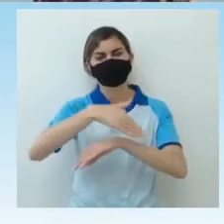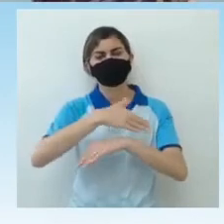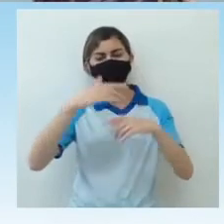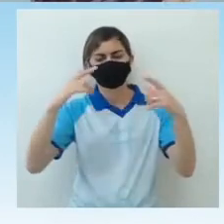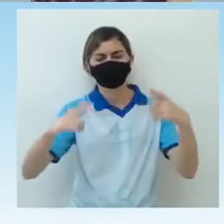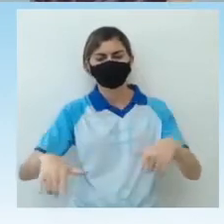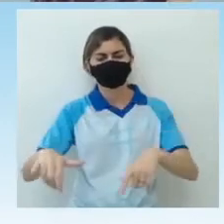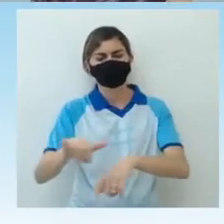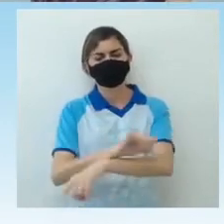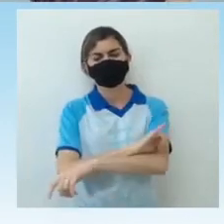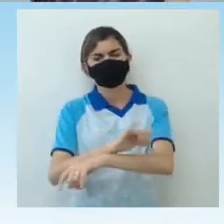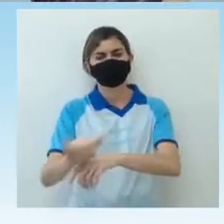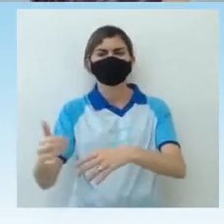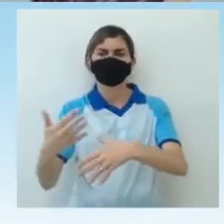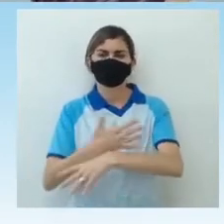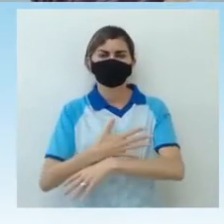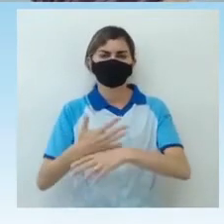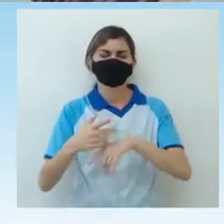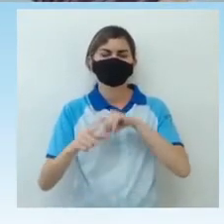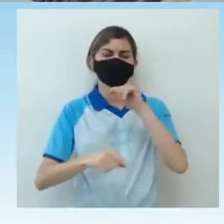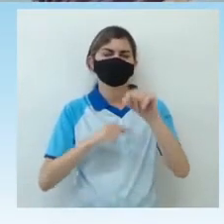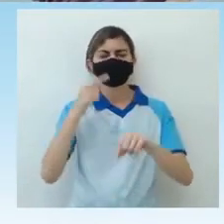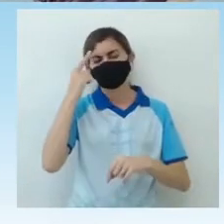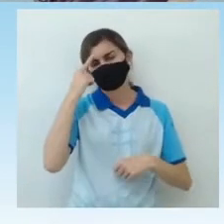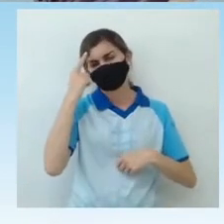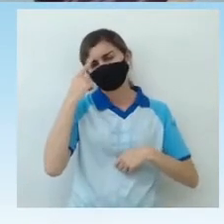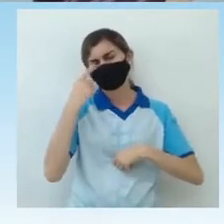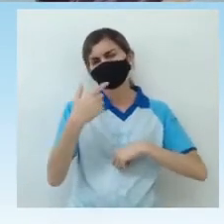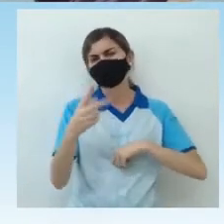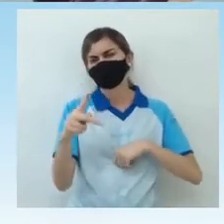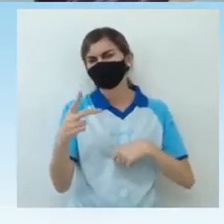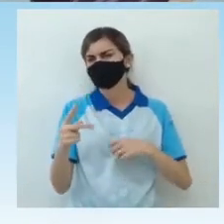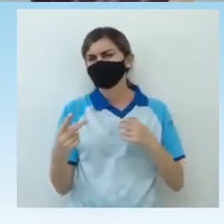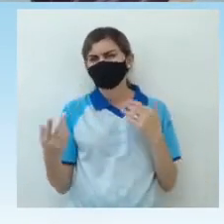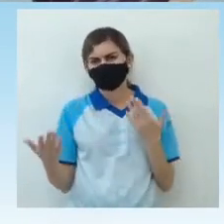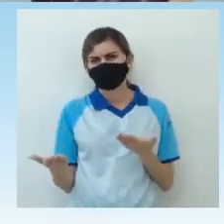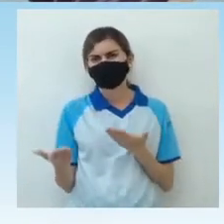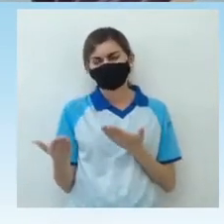locais estratégicos da cidade. O que é que ele pensa com essa